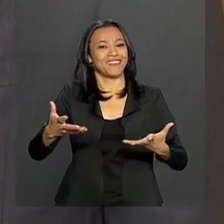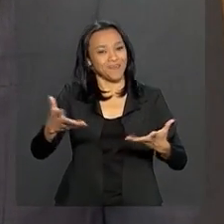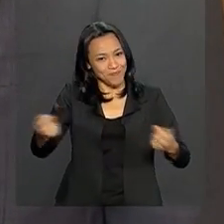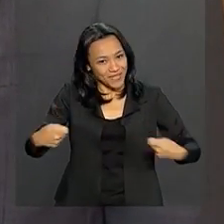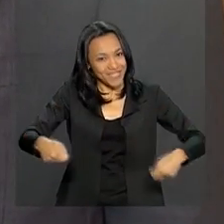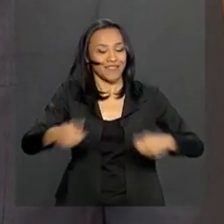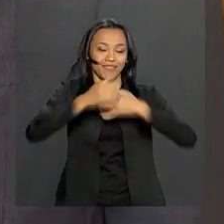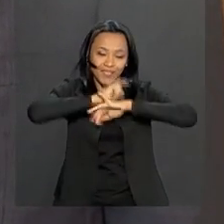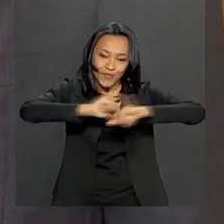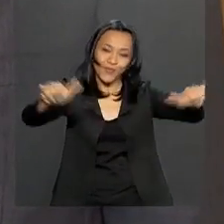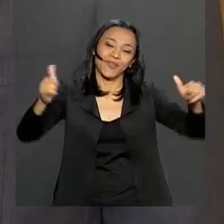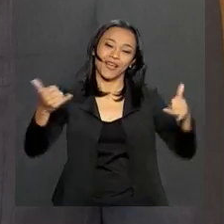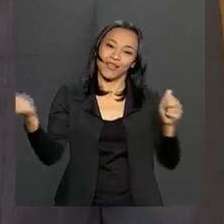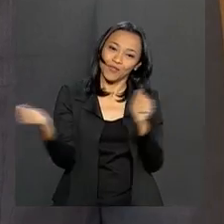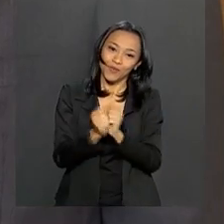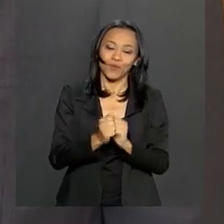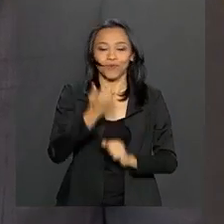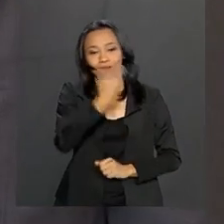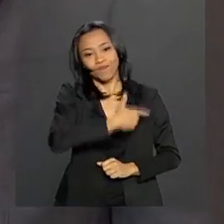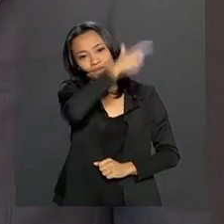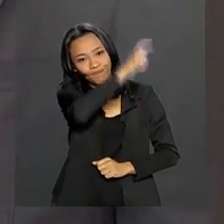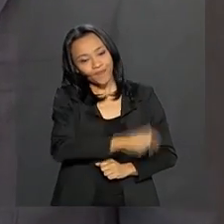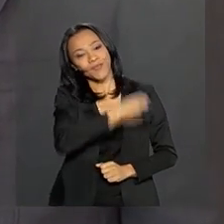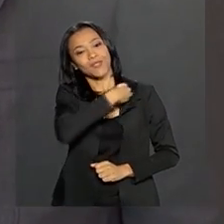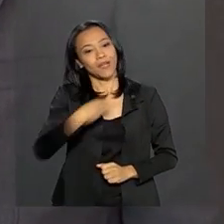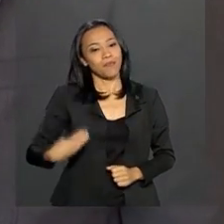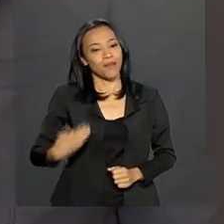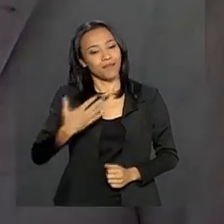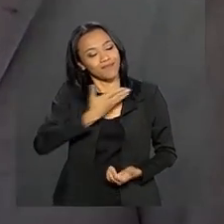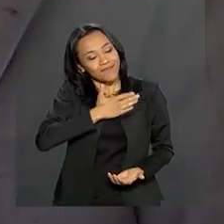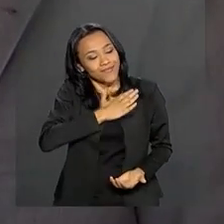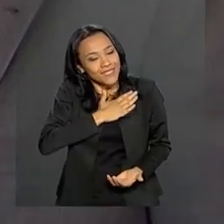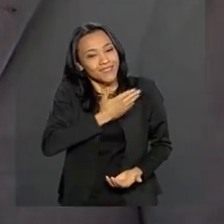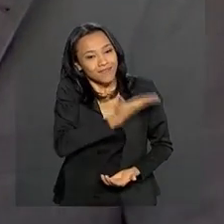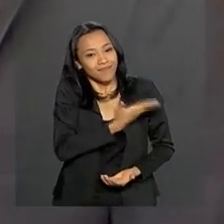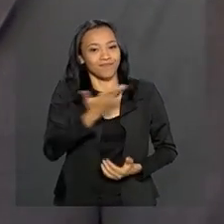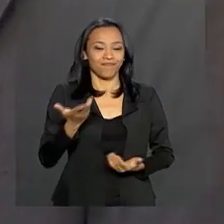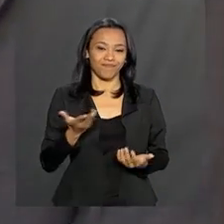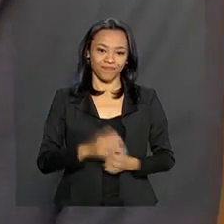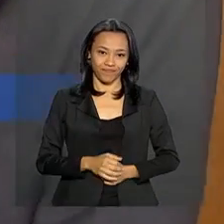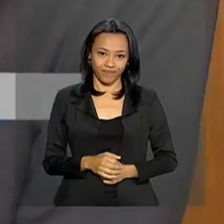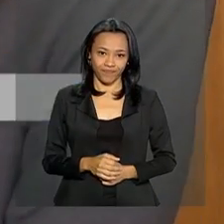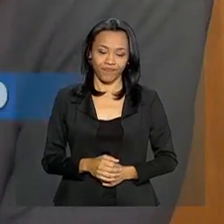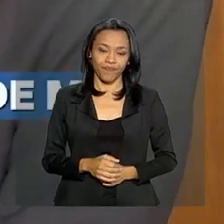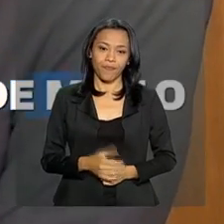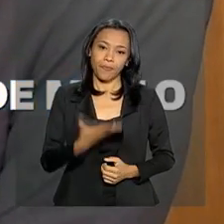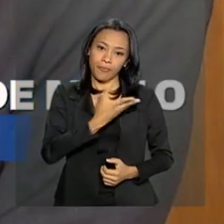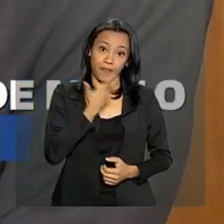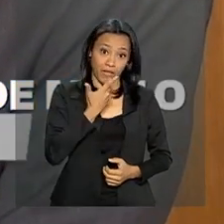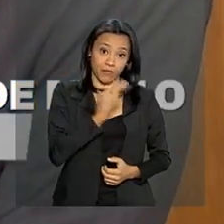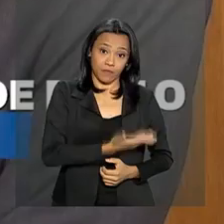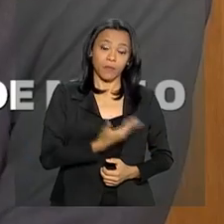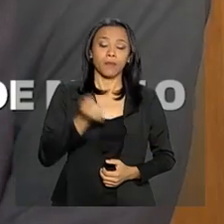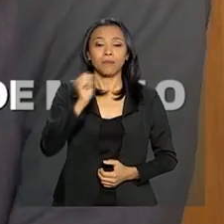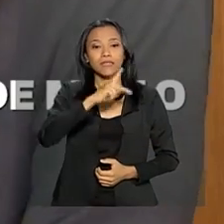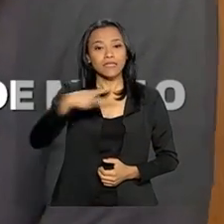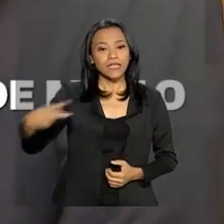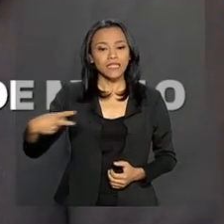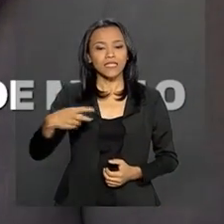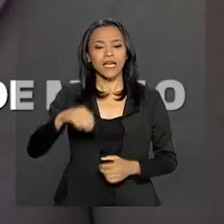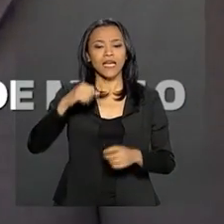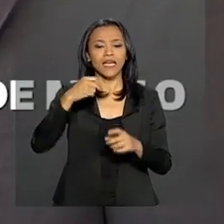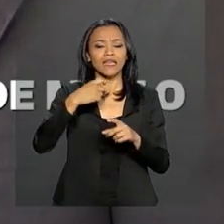ao lado do eminente esse mesmo trabalho nosso querido caiu presidente o acumulado ante